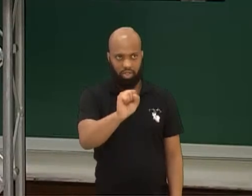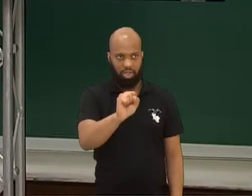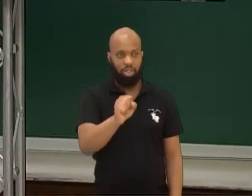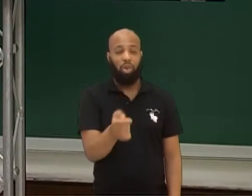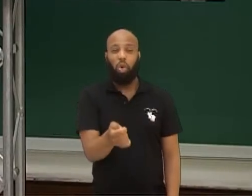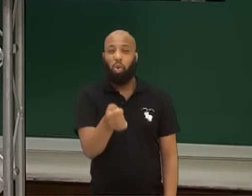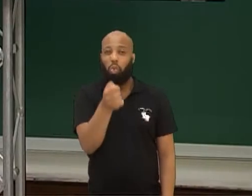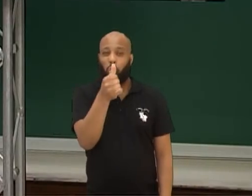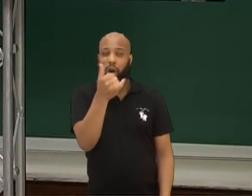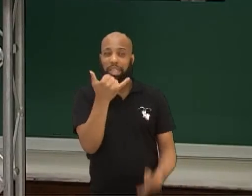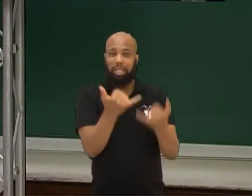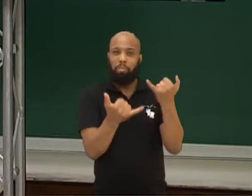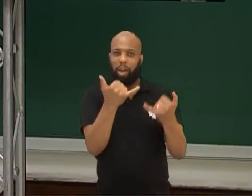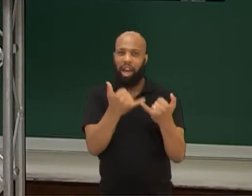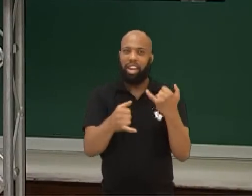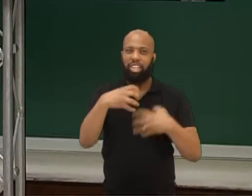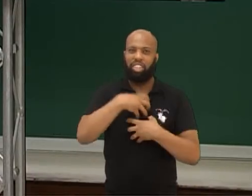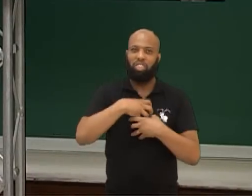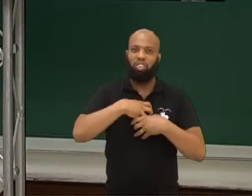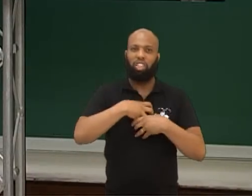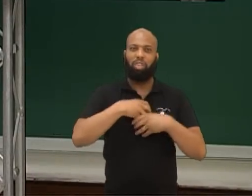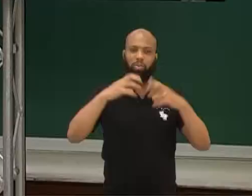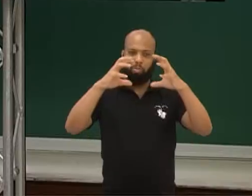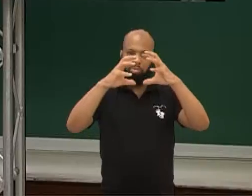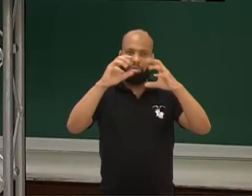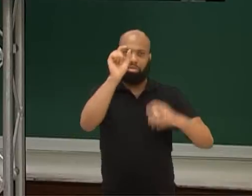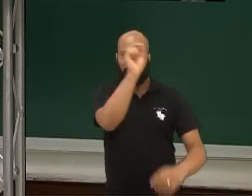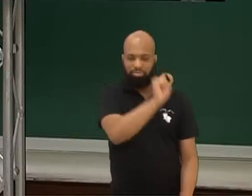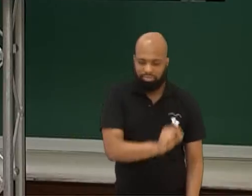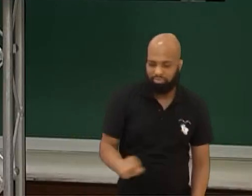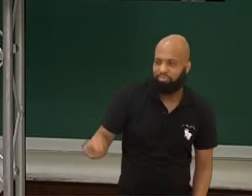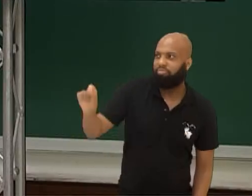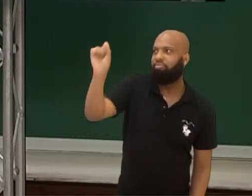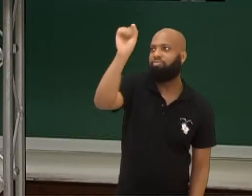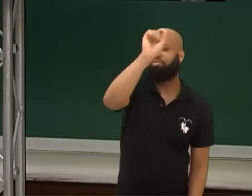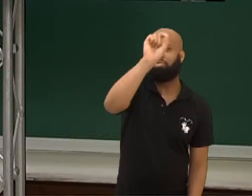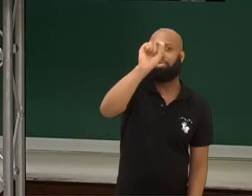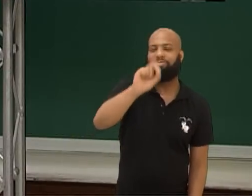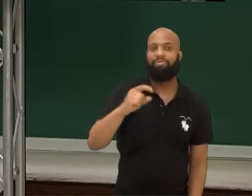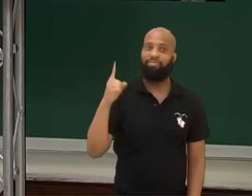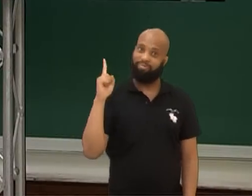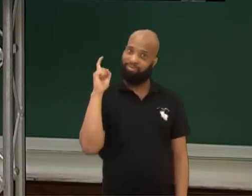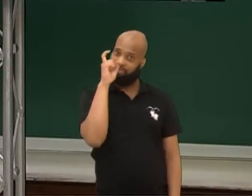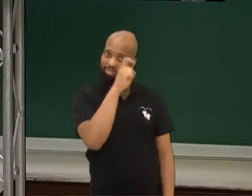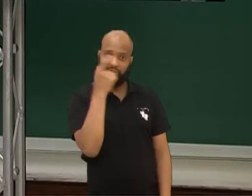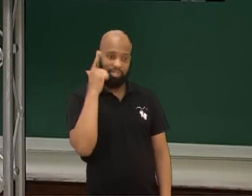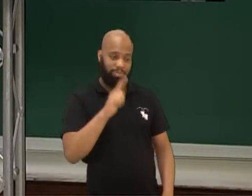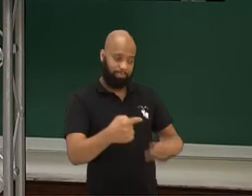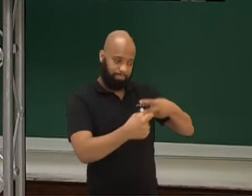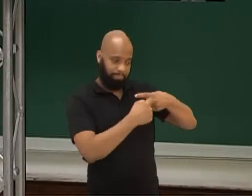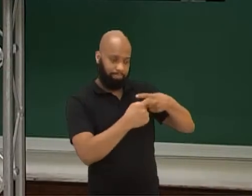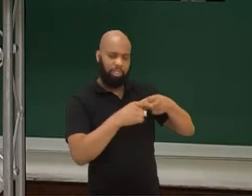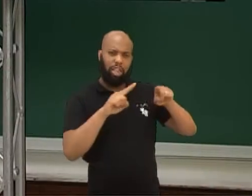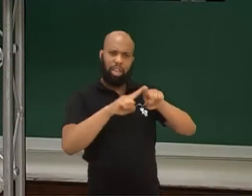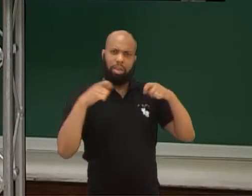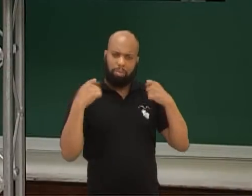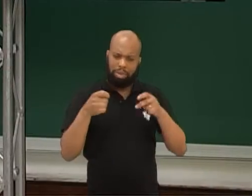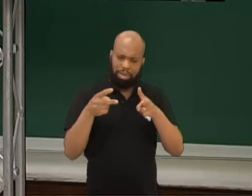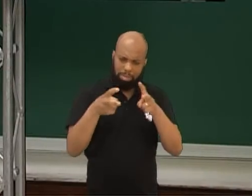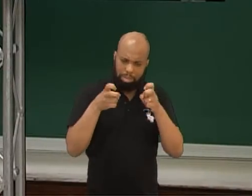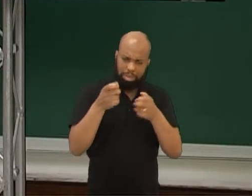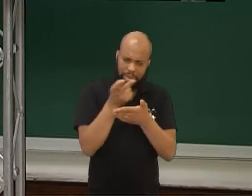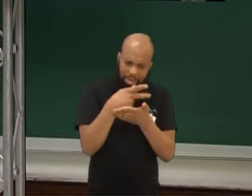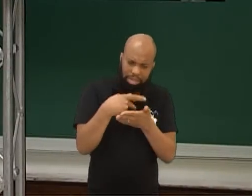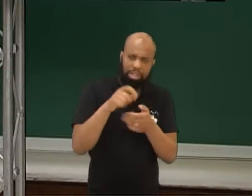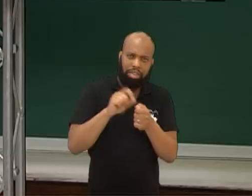repararem, parece quase uma circunferência, né? É tão difícil a gente chegar aos vértices, mas será que precisa desenhar e traçar